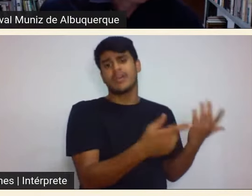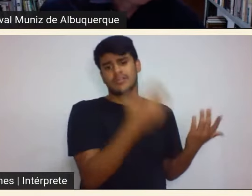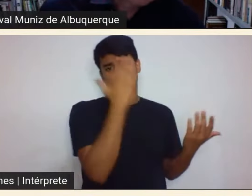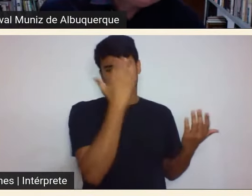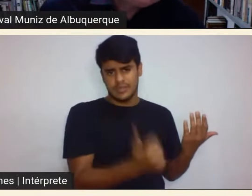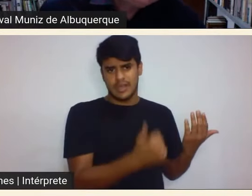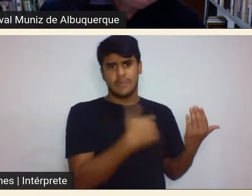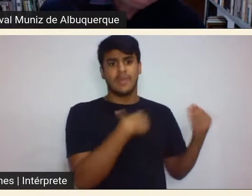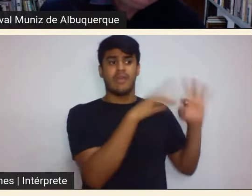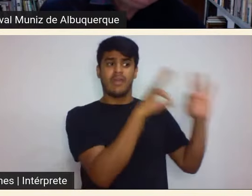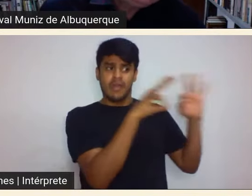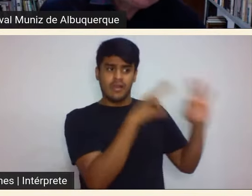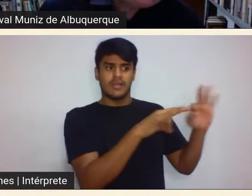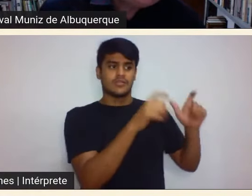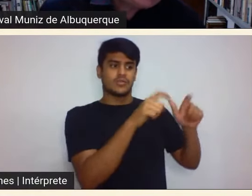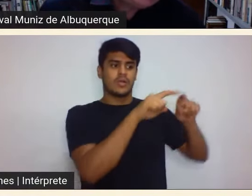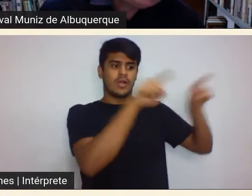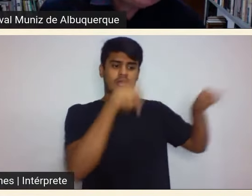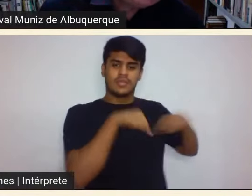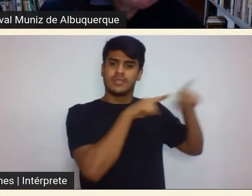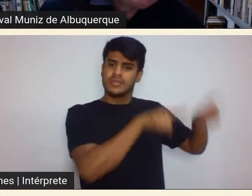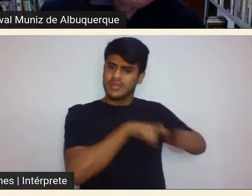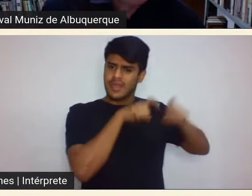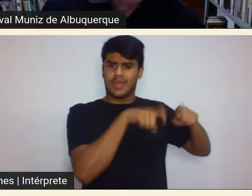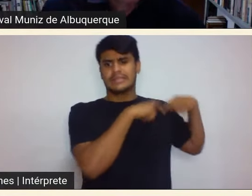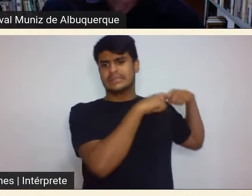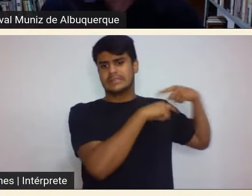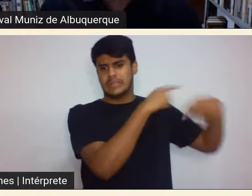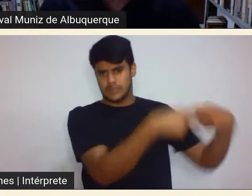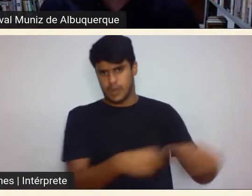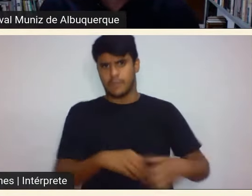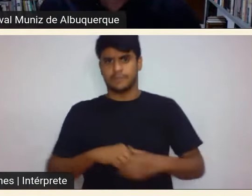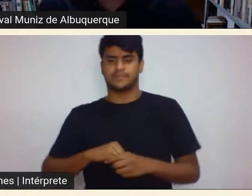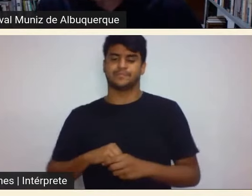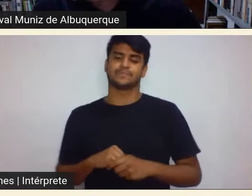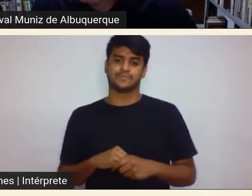agrárias, né, tradicionais.